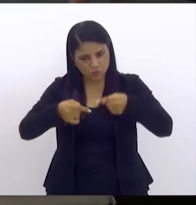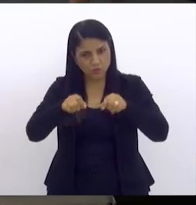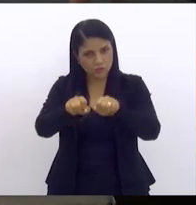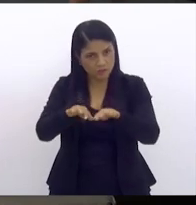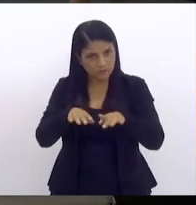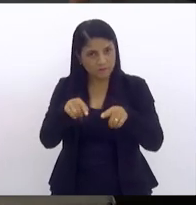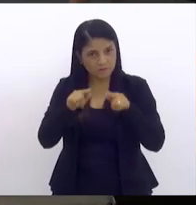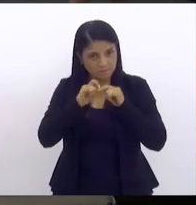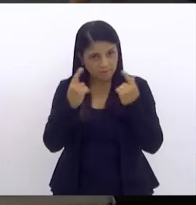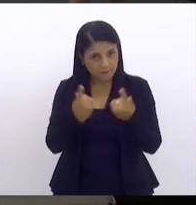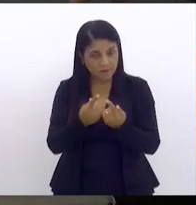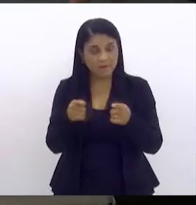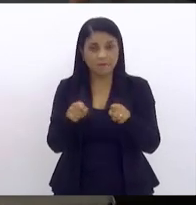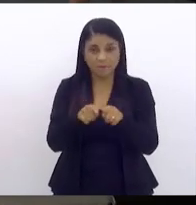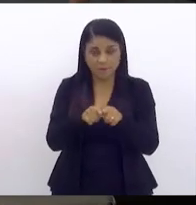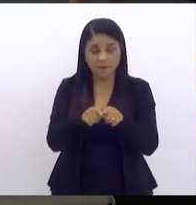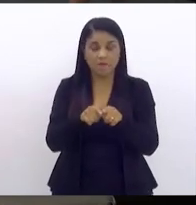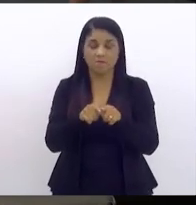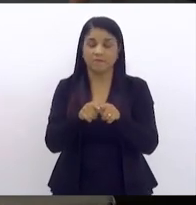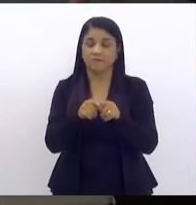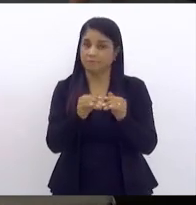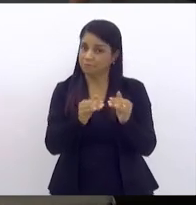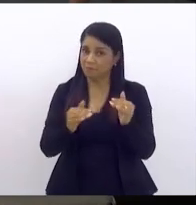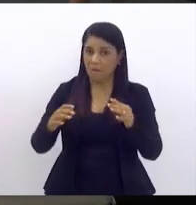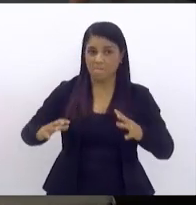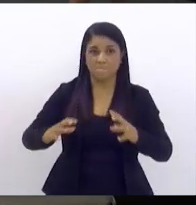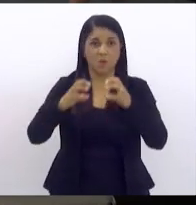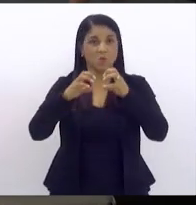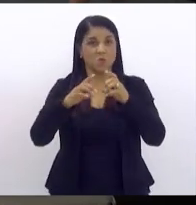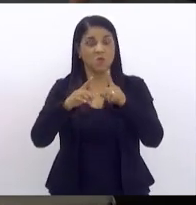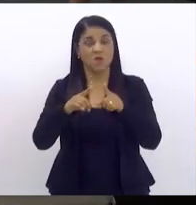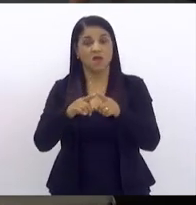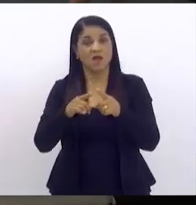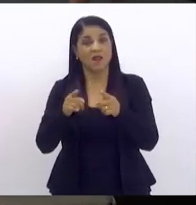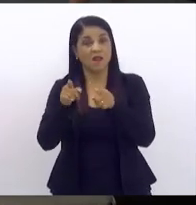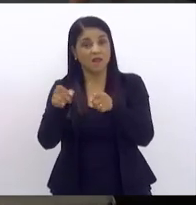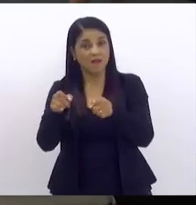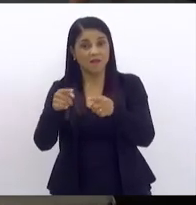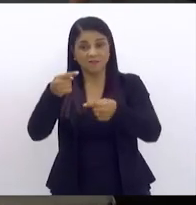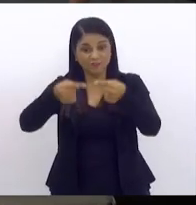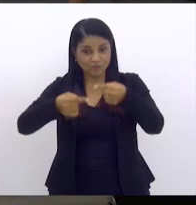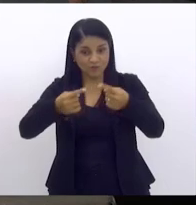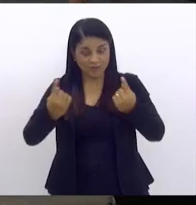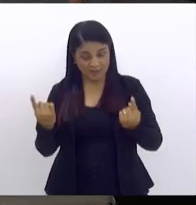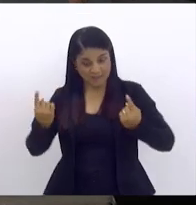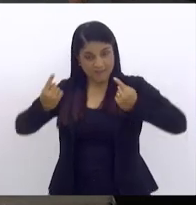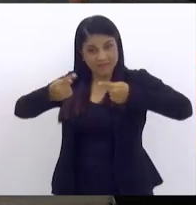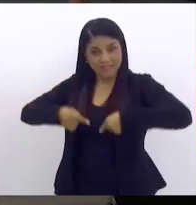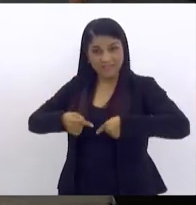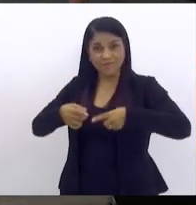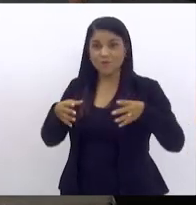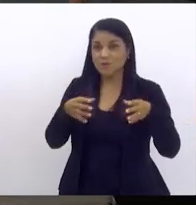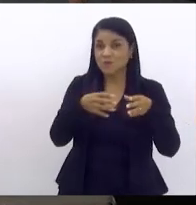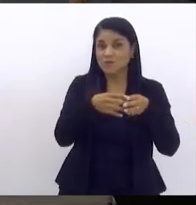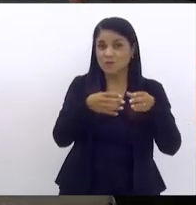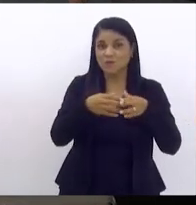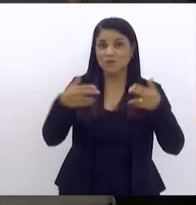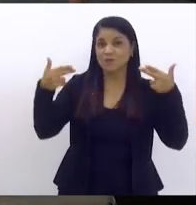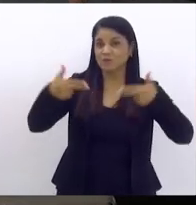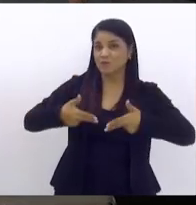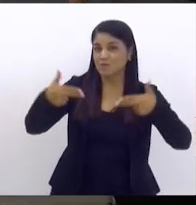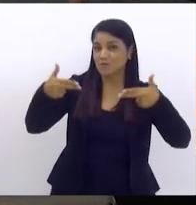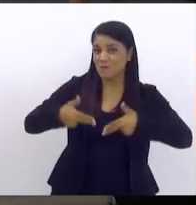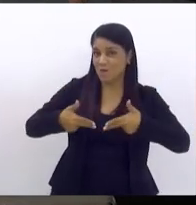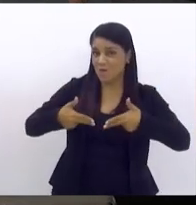Assembleia, às vezes em não tão bom nível, é discutido e desafiado através de um lado